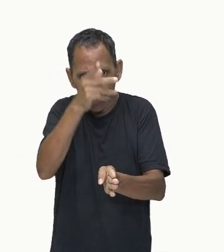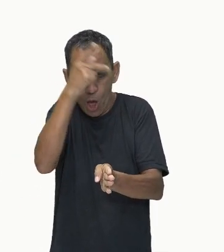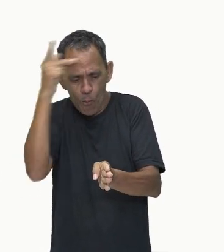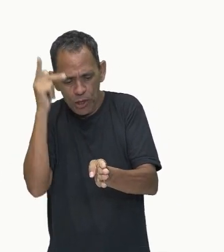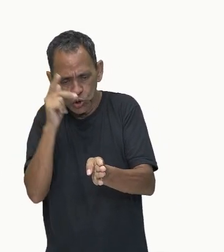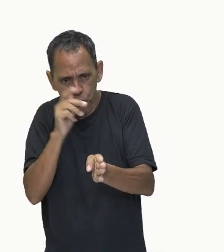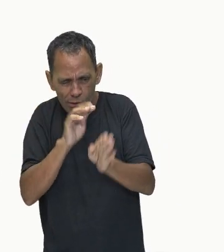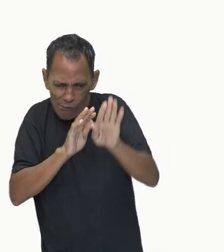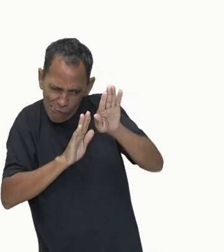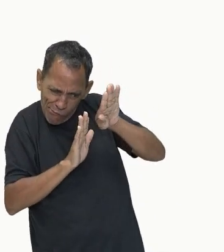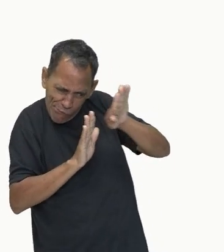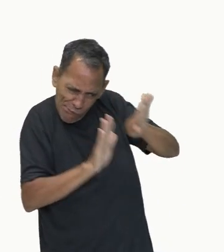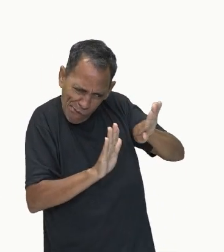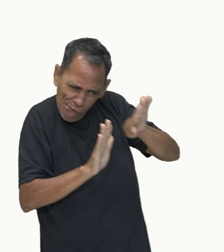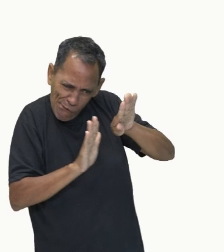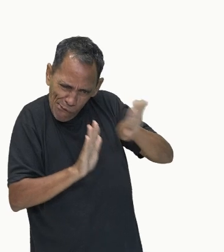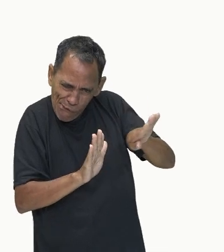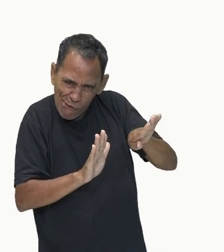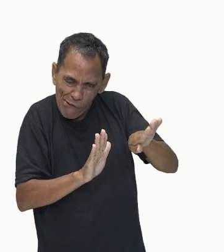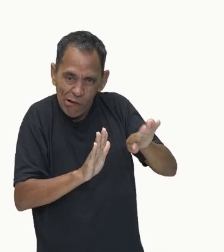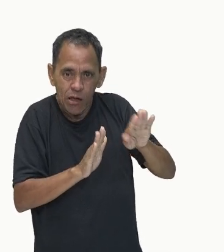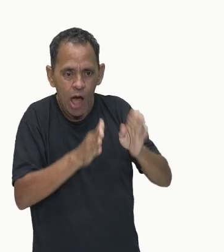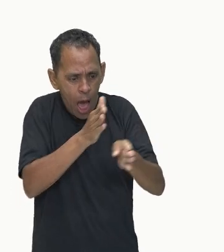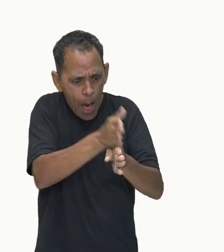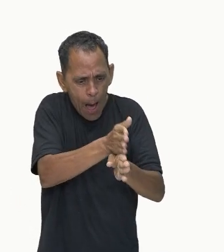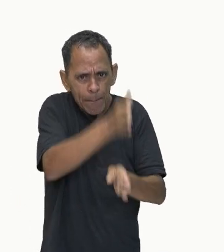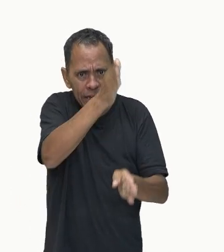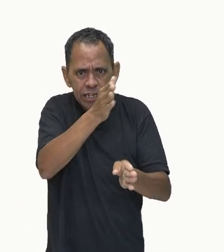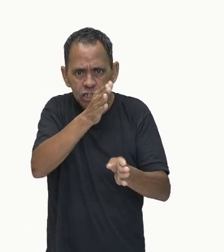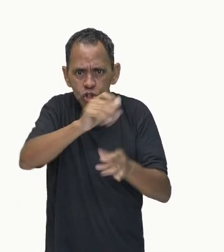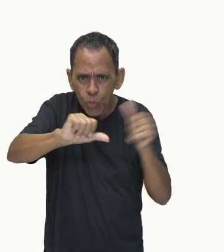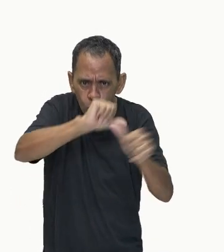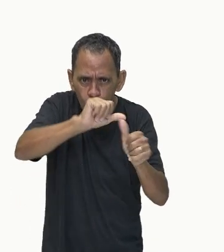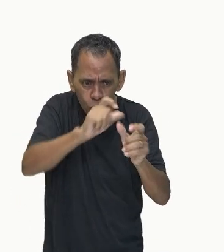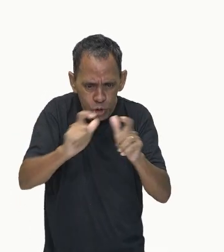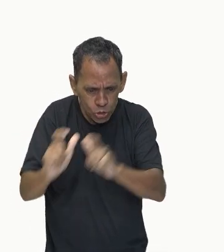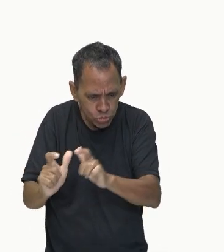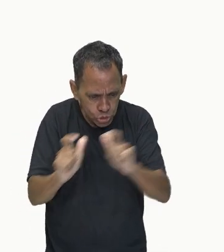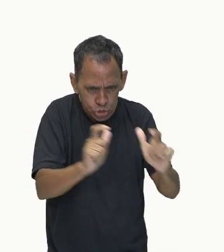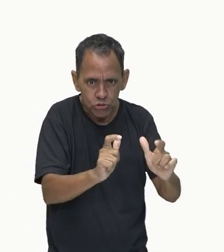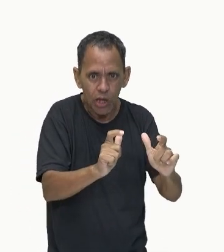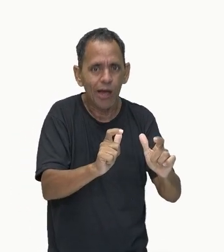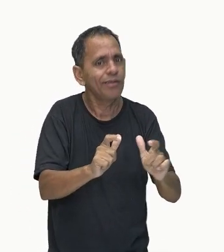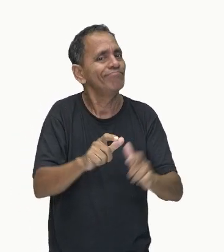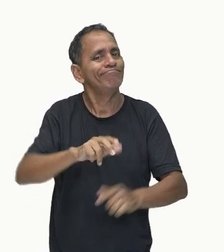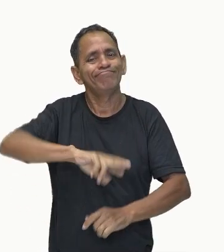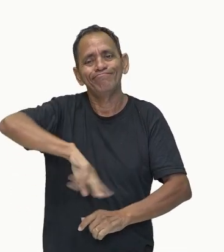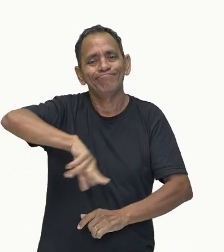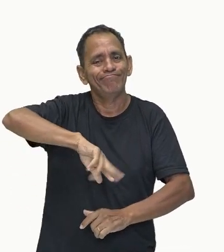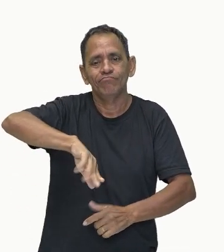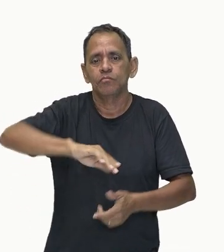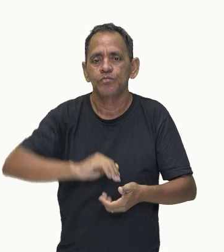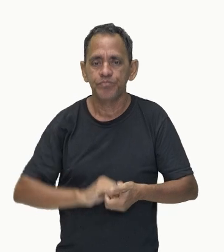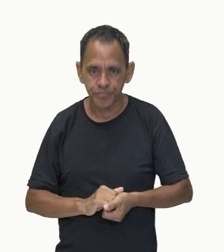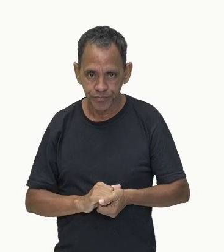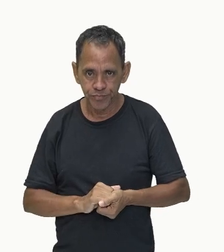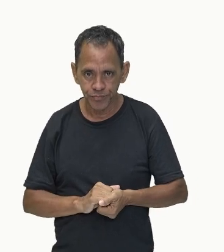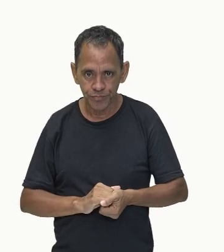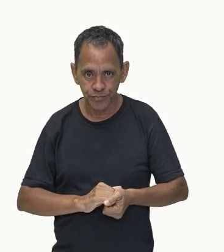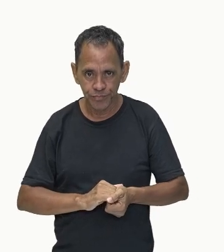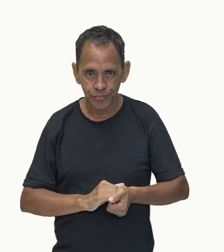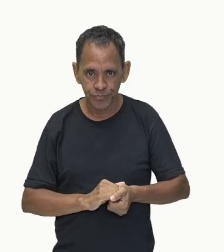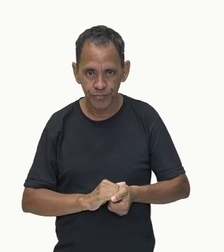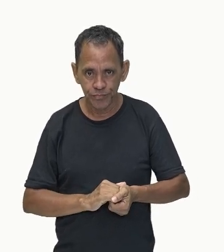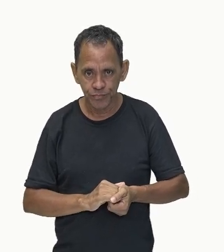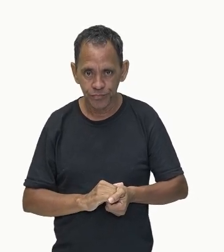mover, né? Então eu não estou fazendo trabalho nenhum, não estou fazendo nada. Fisicamente ali não houve trabalho. O